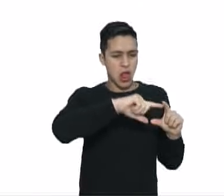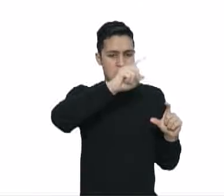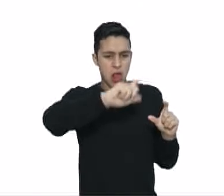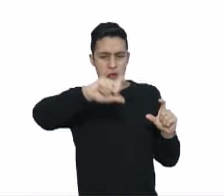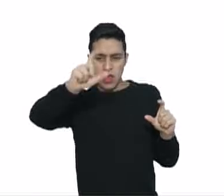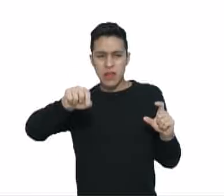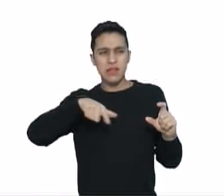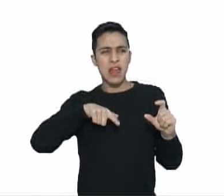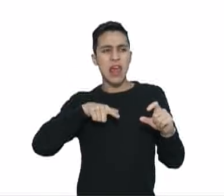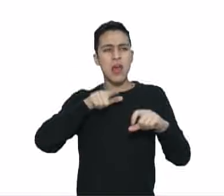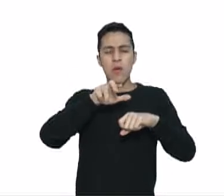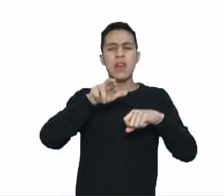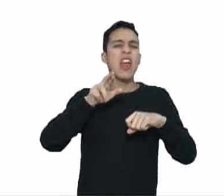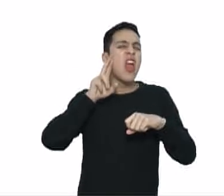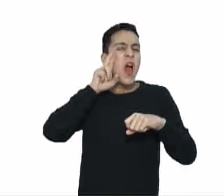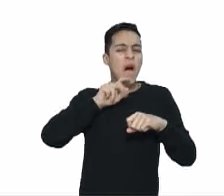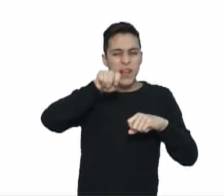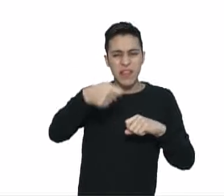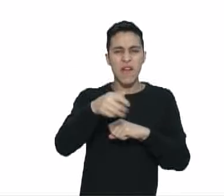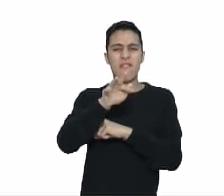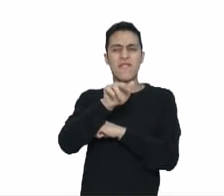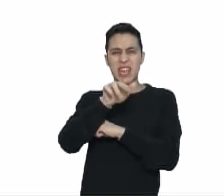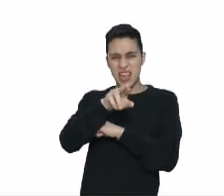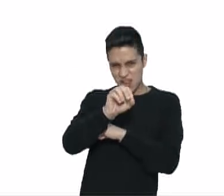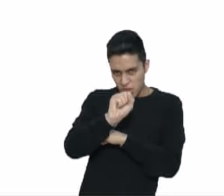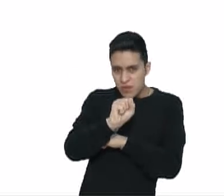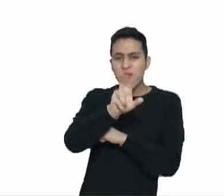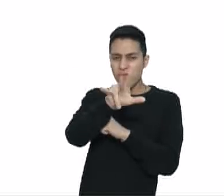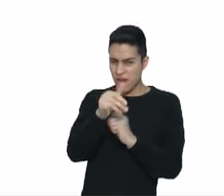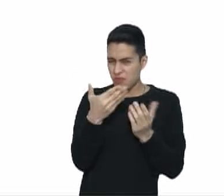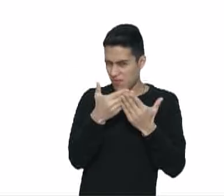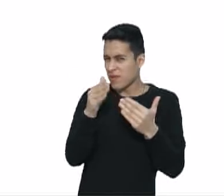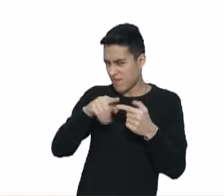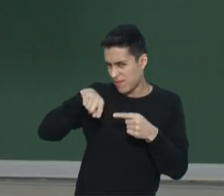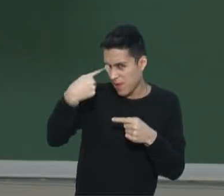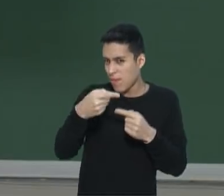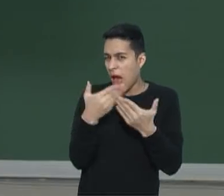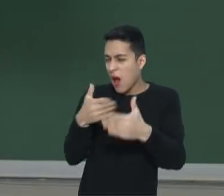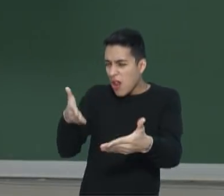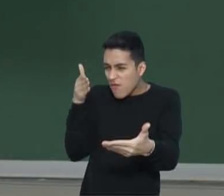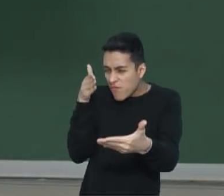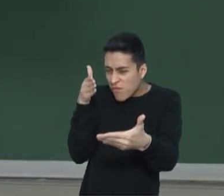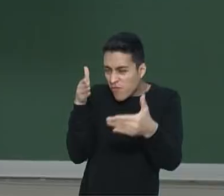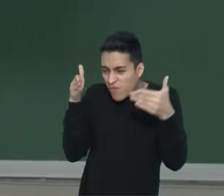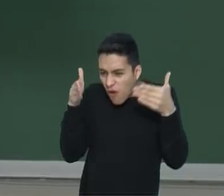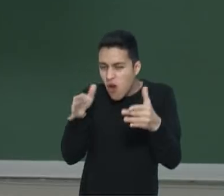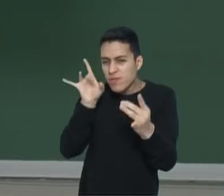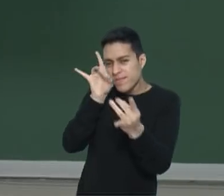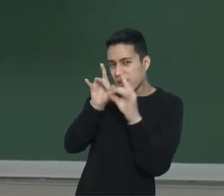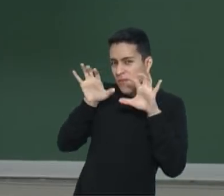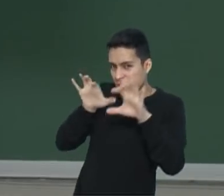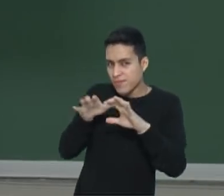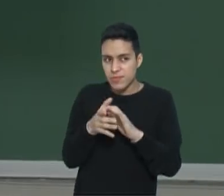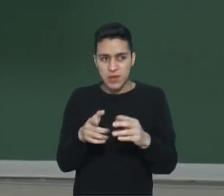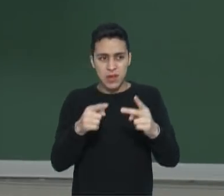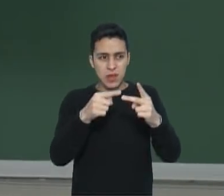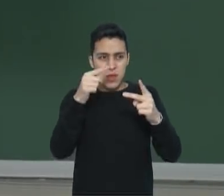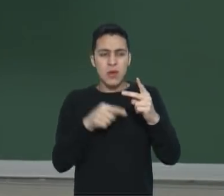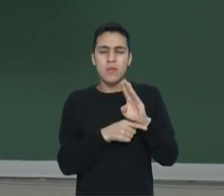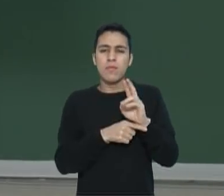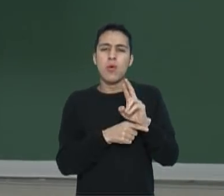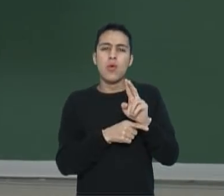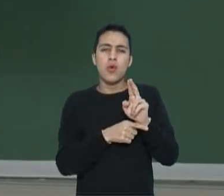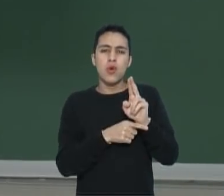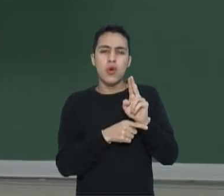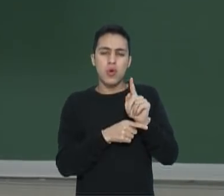vai ter no rosinha os francos, né, que a gente vai se dedicar uma aula especialmente aos francos, né? A gente tem os burgúndios,